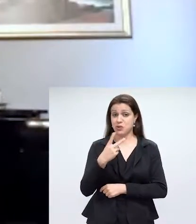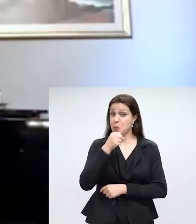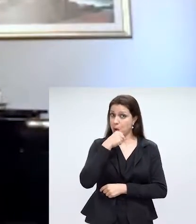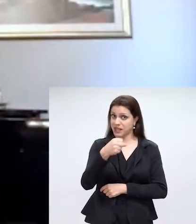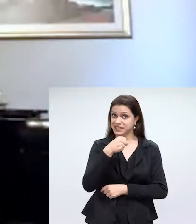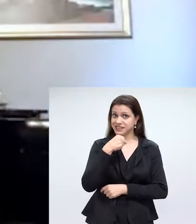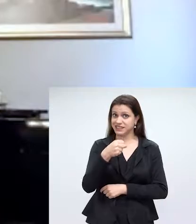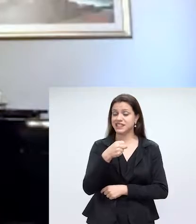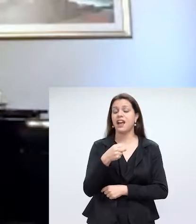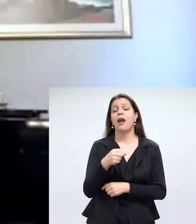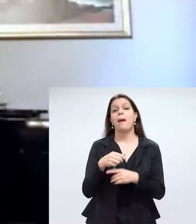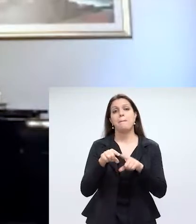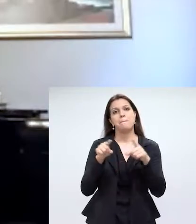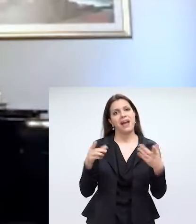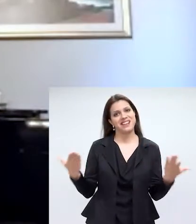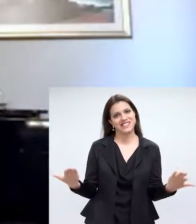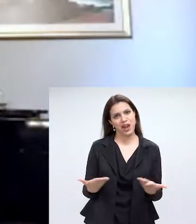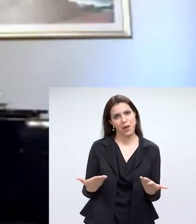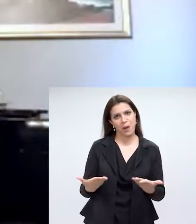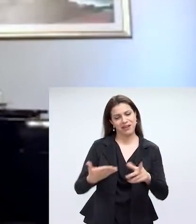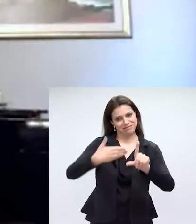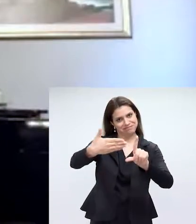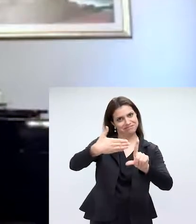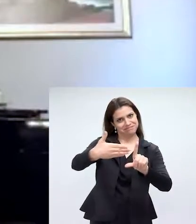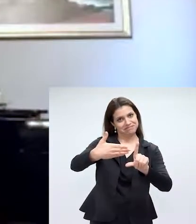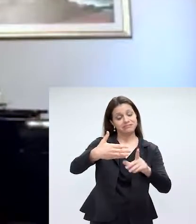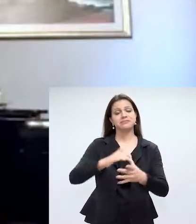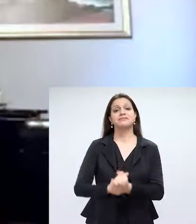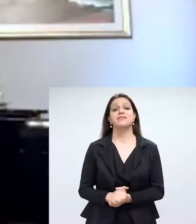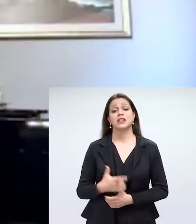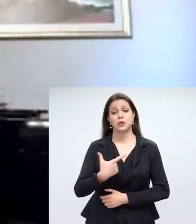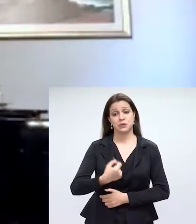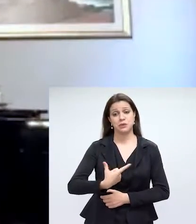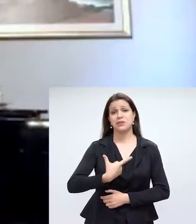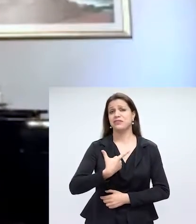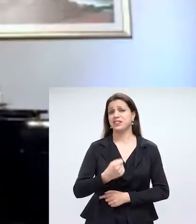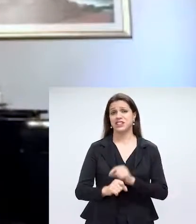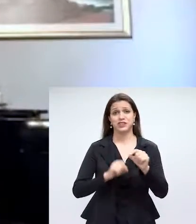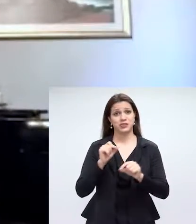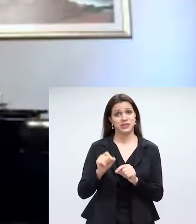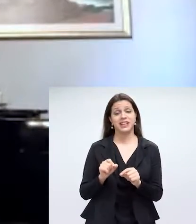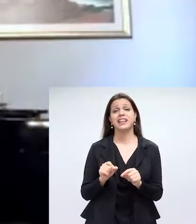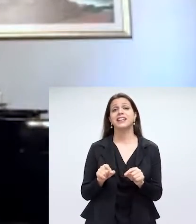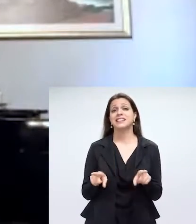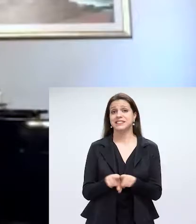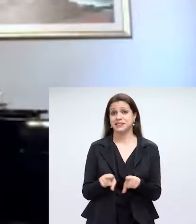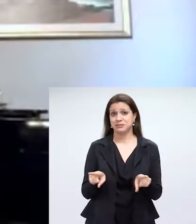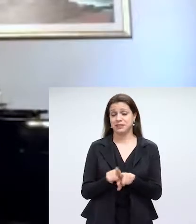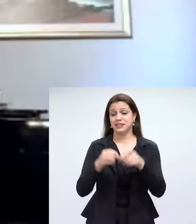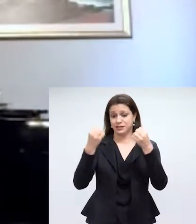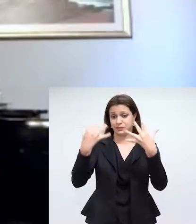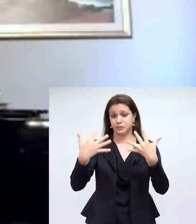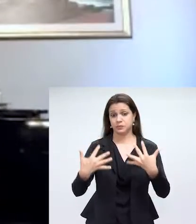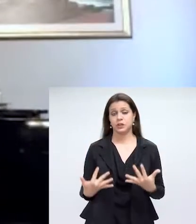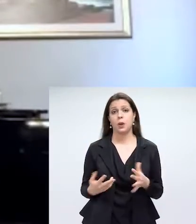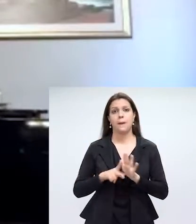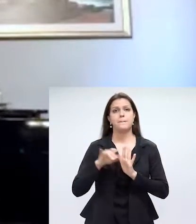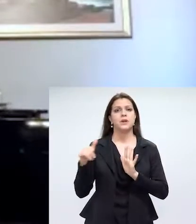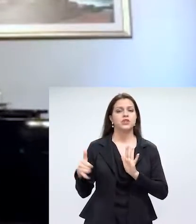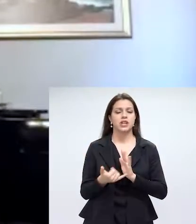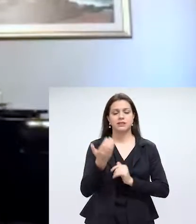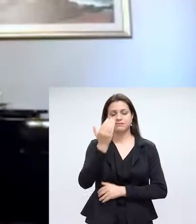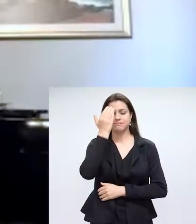com 2 entrevistadas, mas dessa vez de forma online. E 2020 se encaminhou dessa forma. A gente comentou